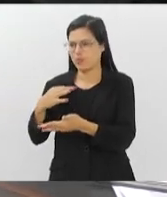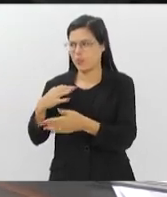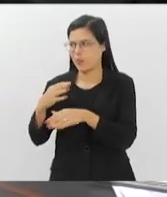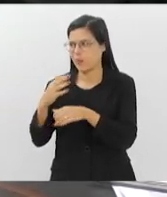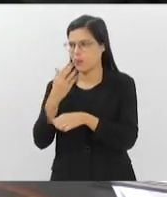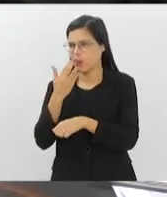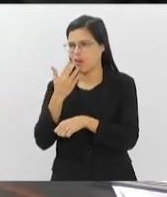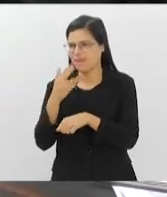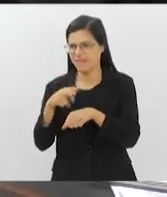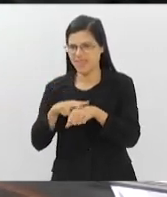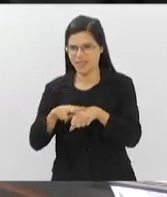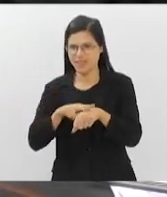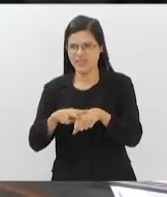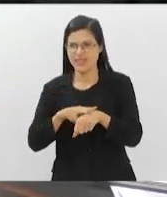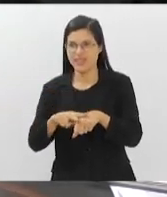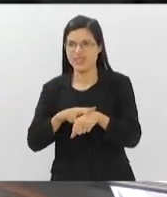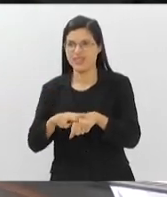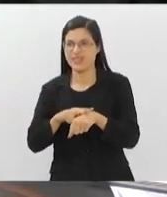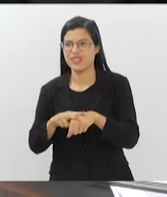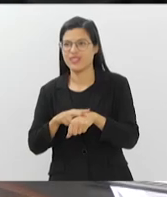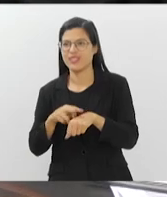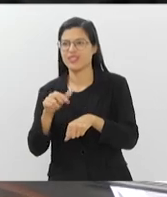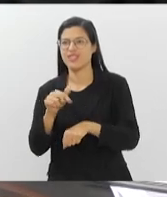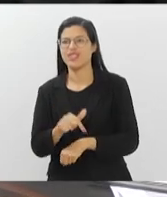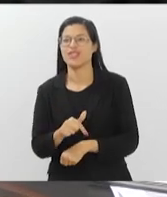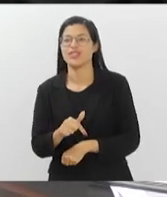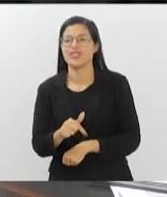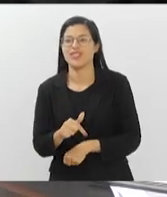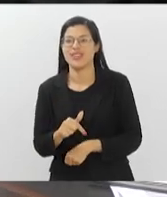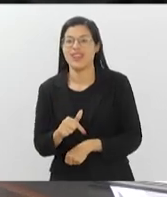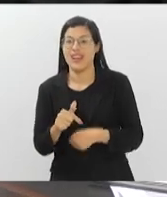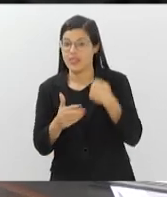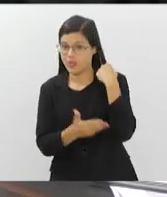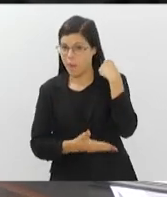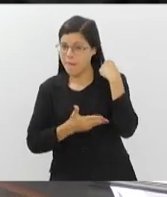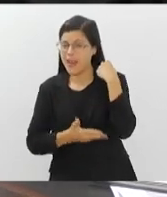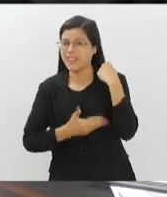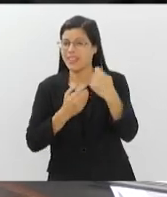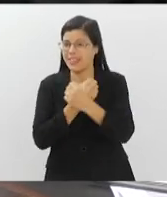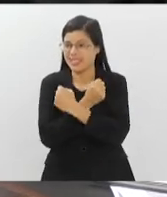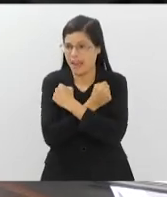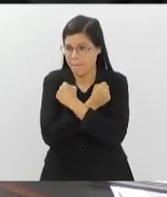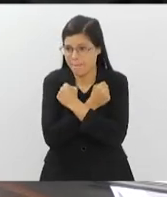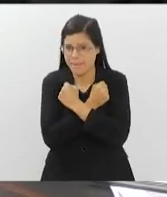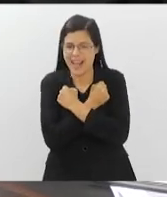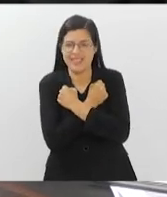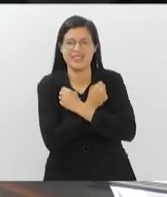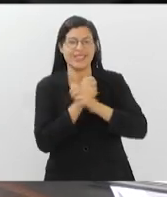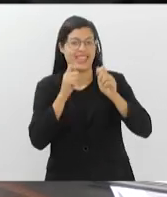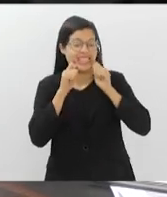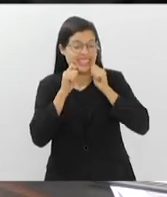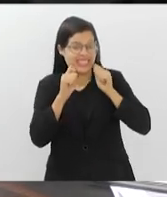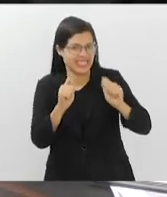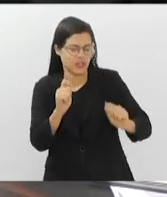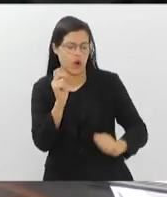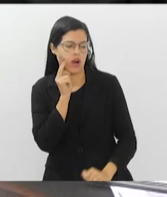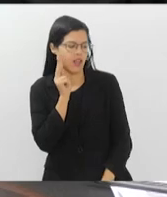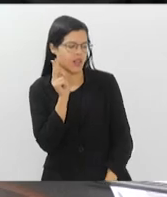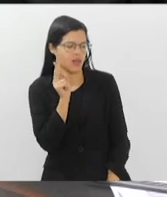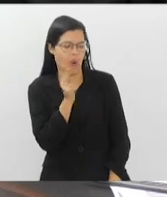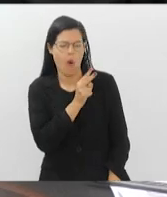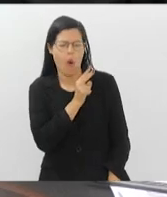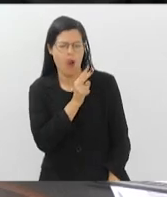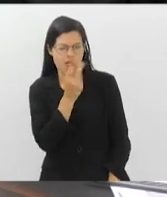O deputado Luiz Paulo é tão ciumento que até quando a gente dá um grande abraço de aniversário nessa assessora tão verdinha, ele olha com um olhar